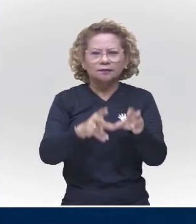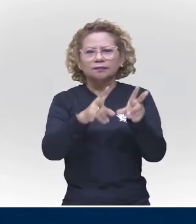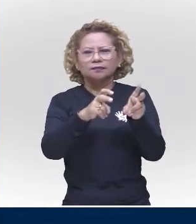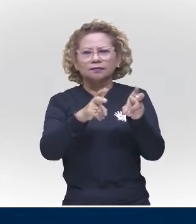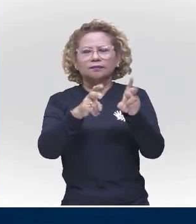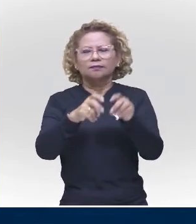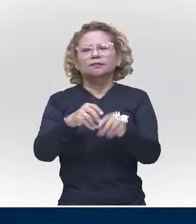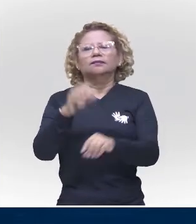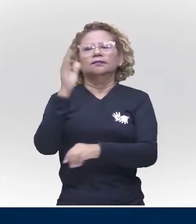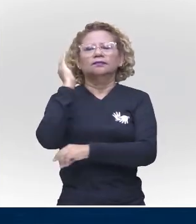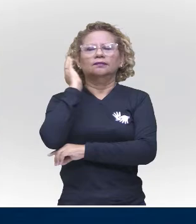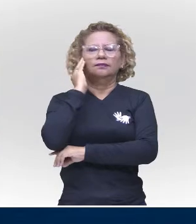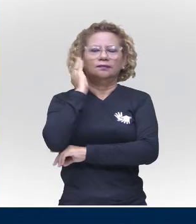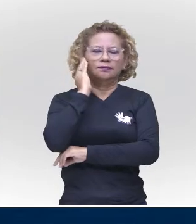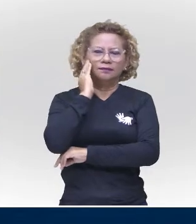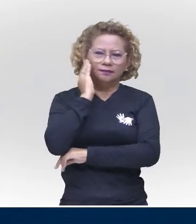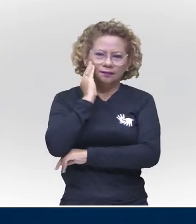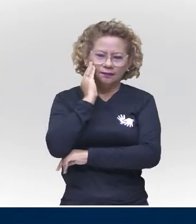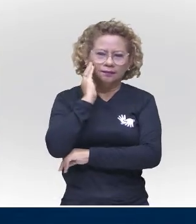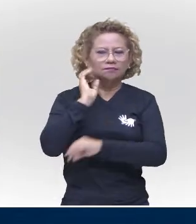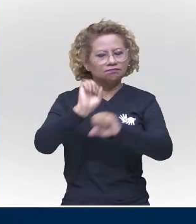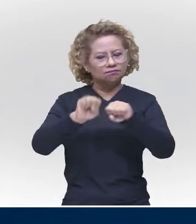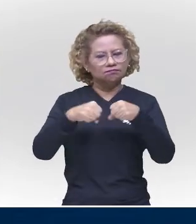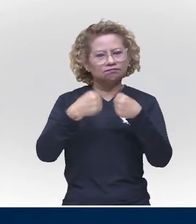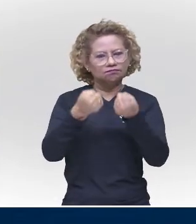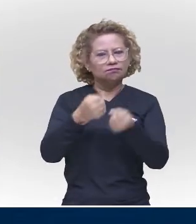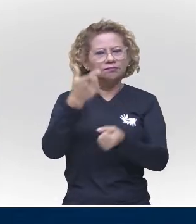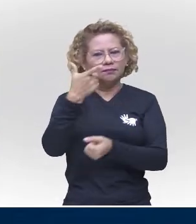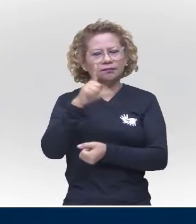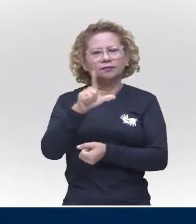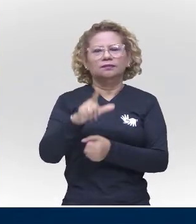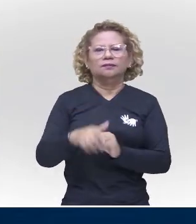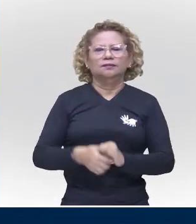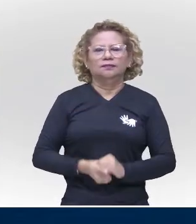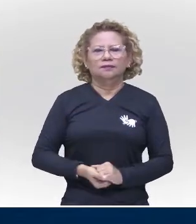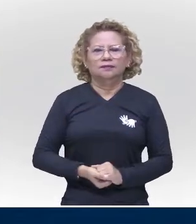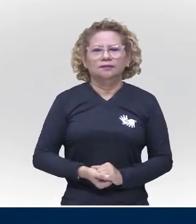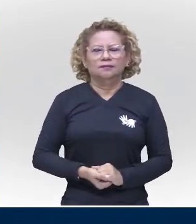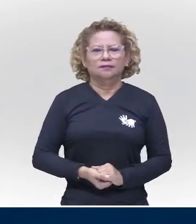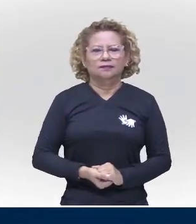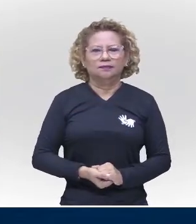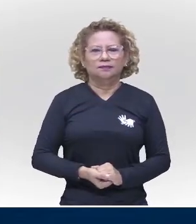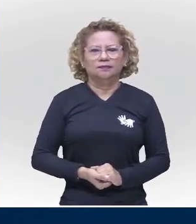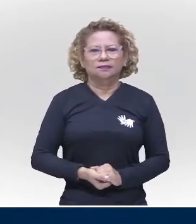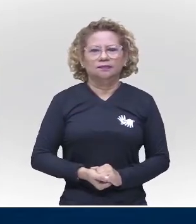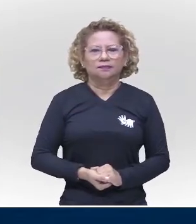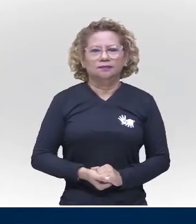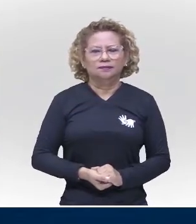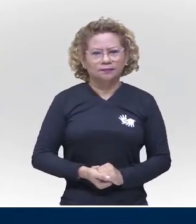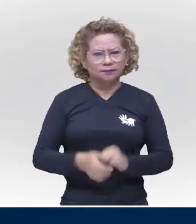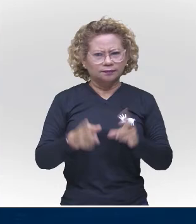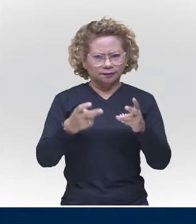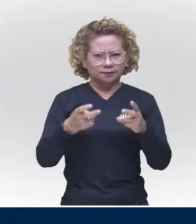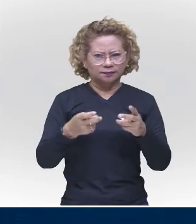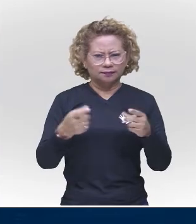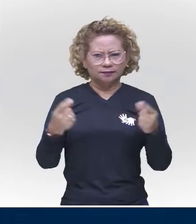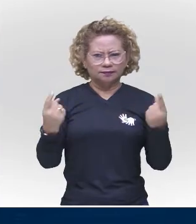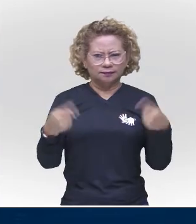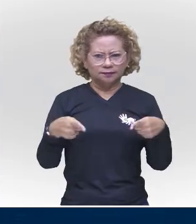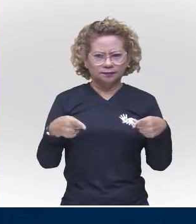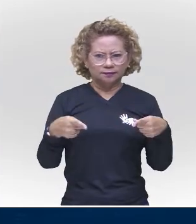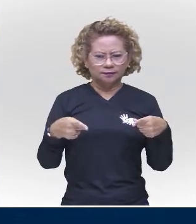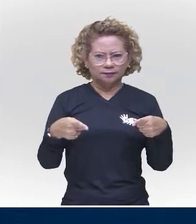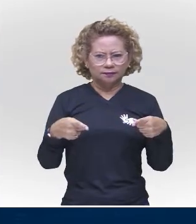seu mérito, pelo seu esforço. E nós estamos vendo aí a competição entre dois atletas, um